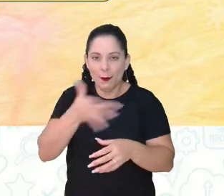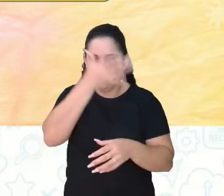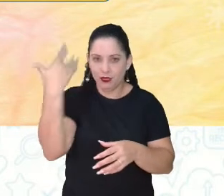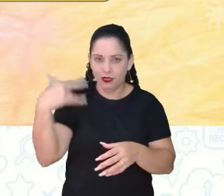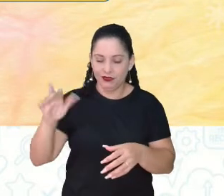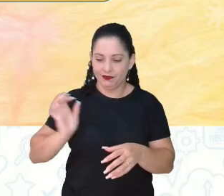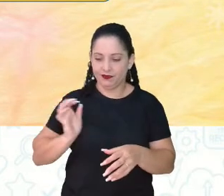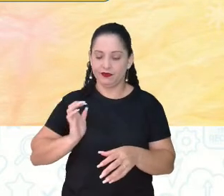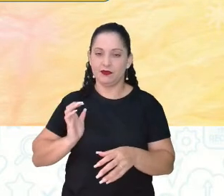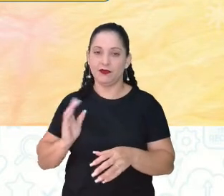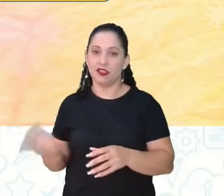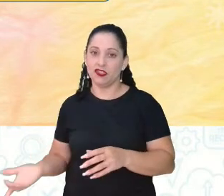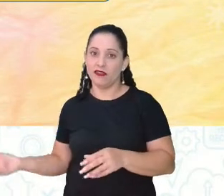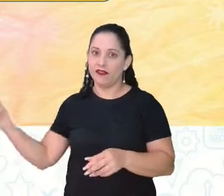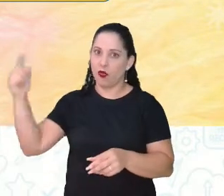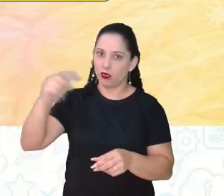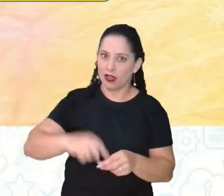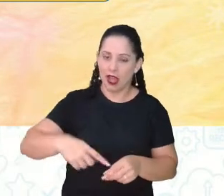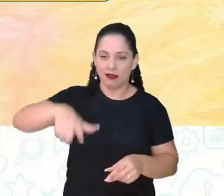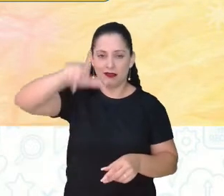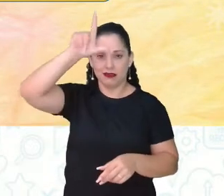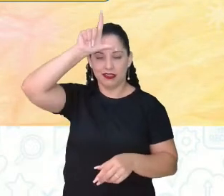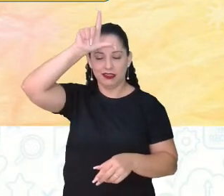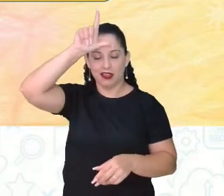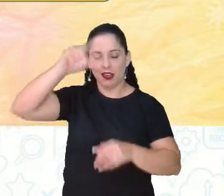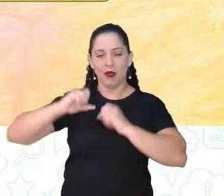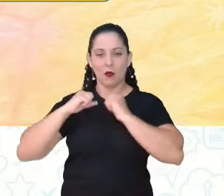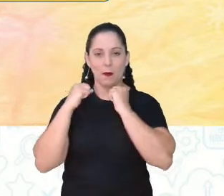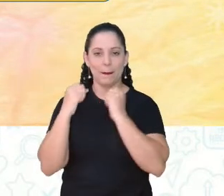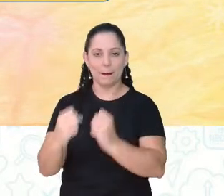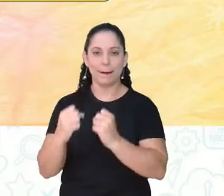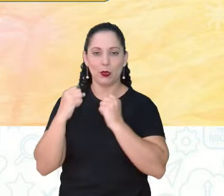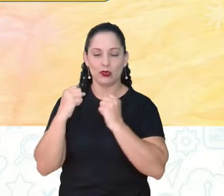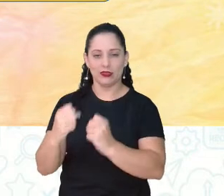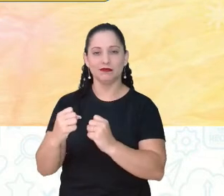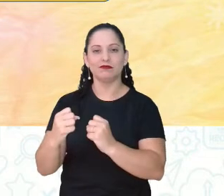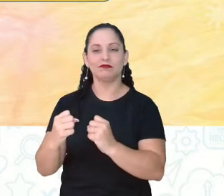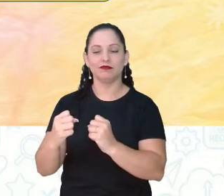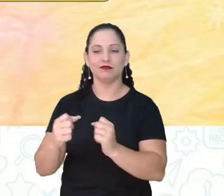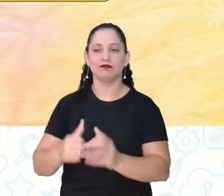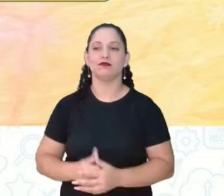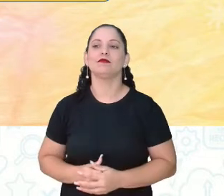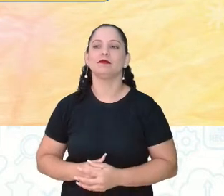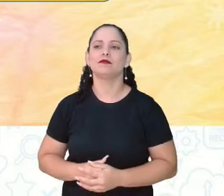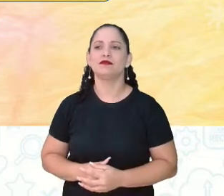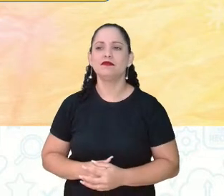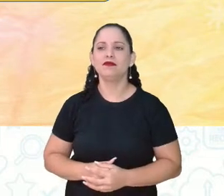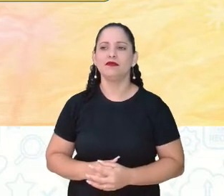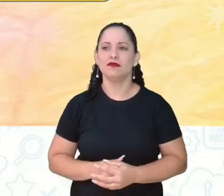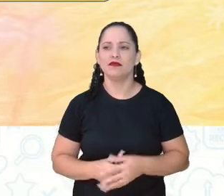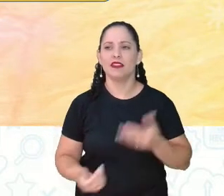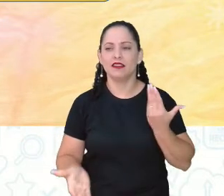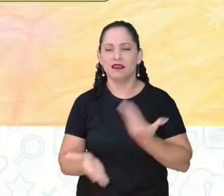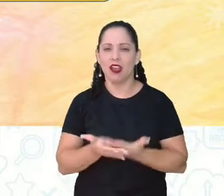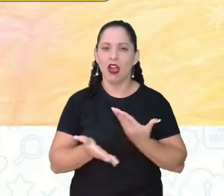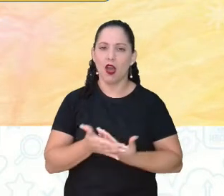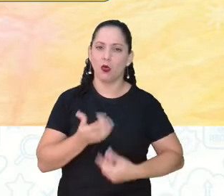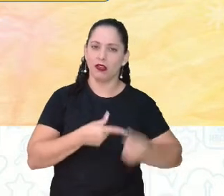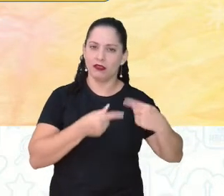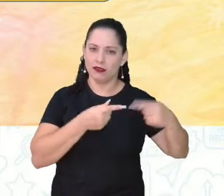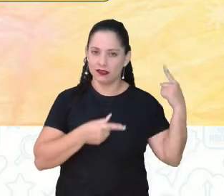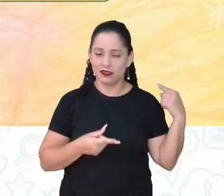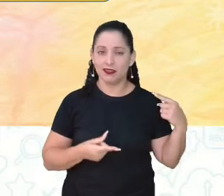aí ficou conhecido como a reação termidoriana. Né? A gente falou na aula anterior